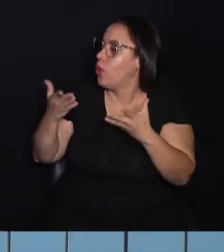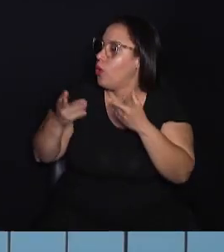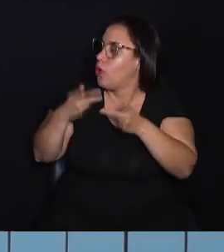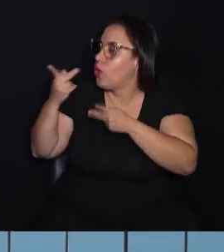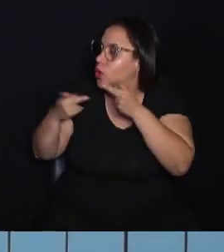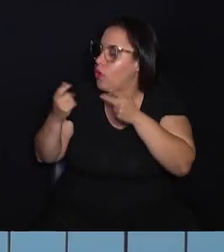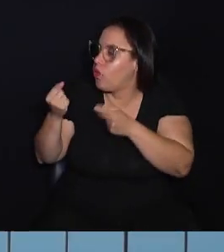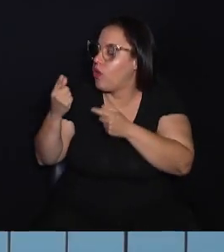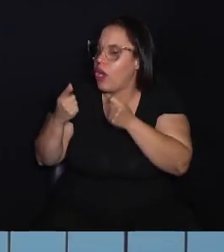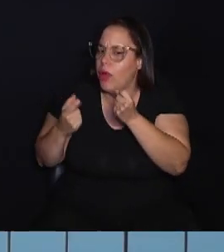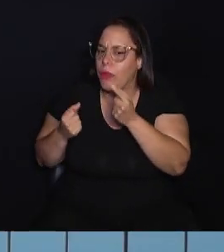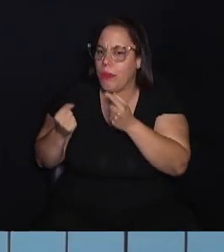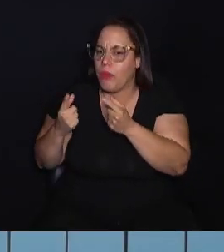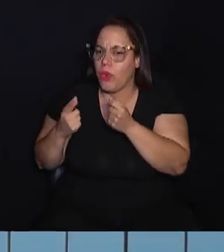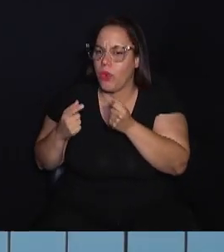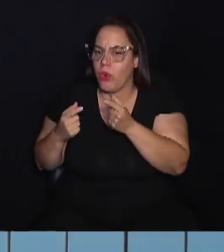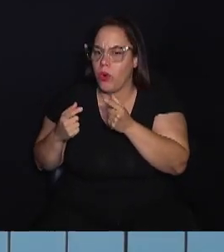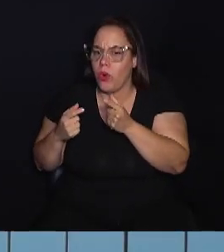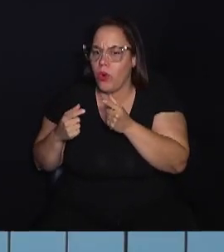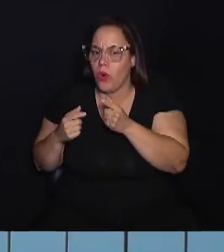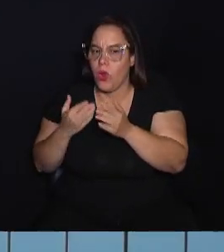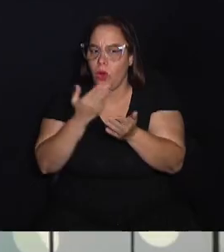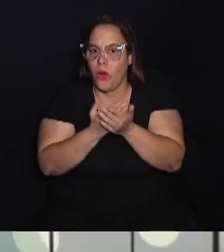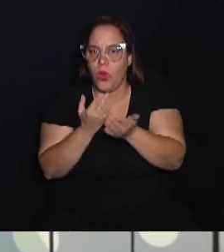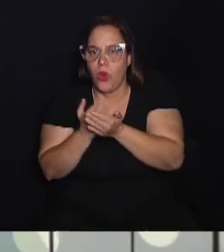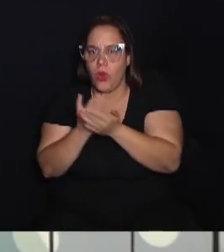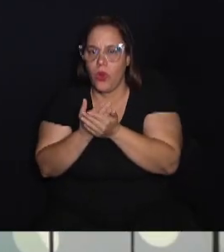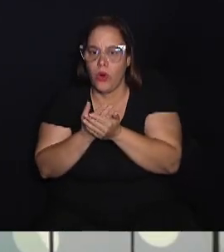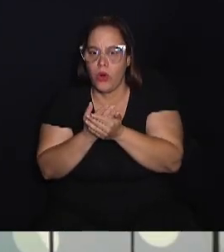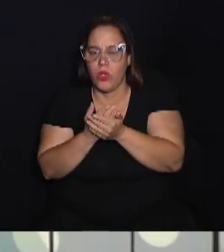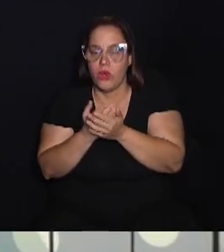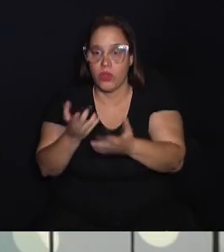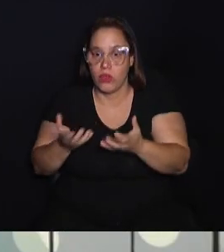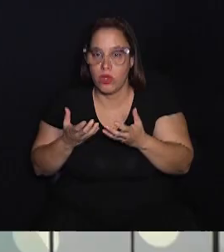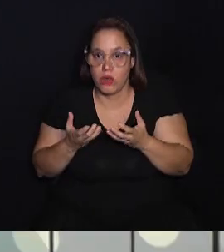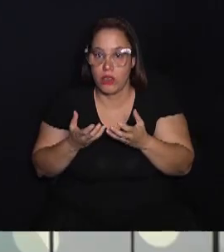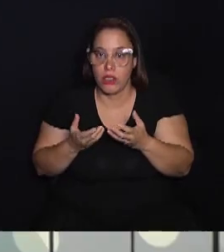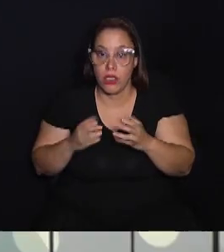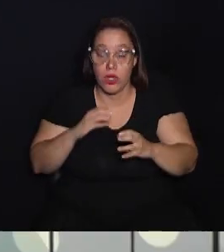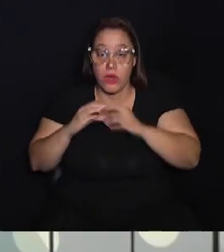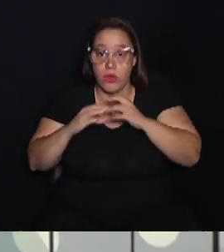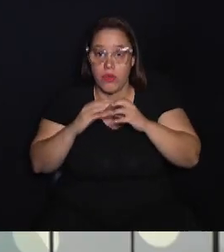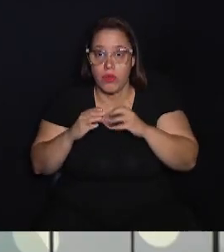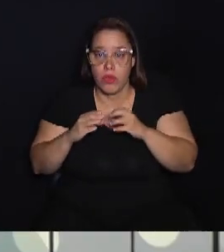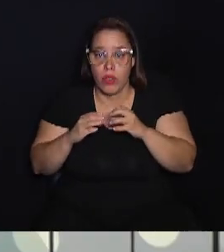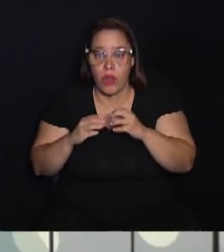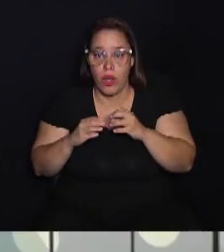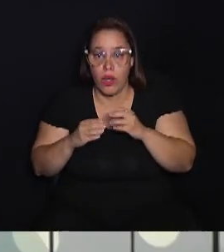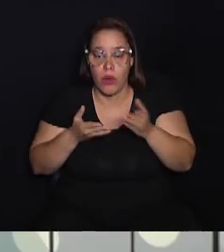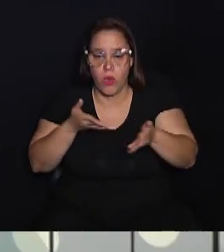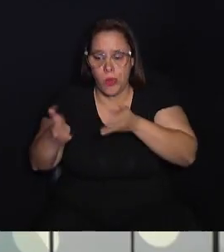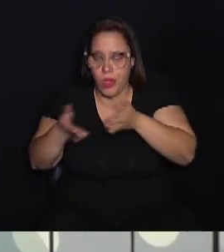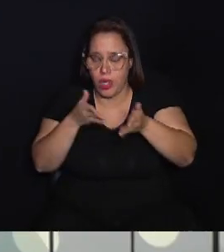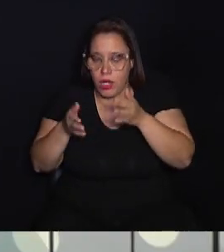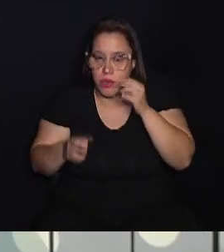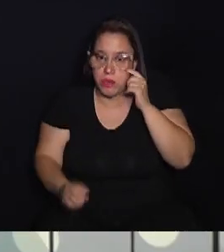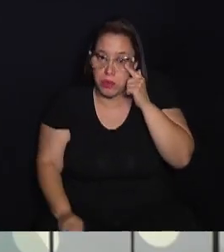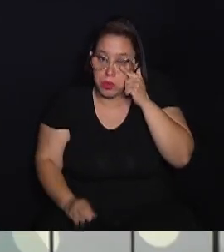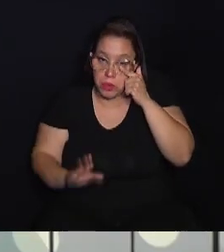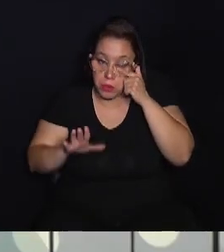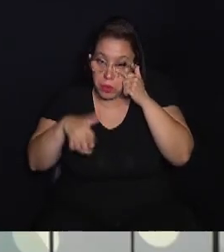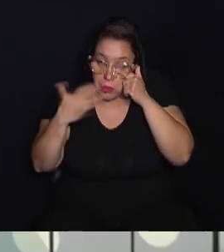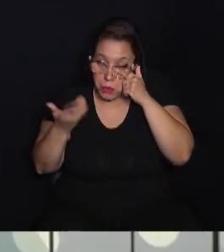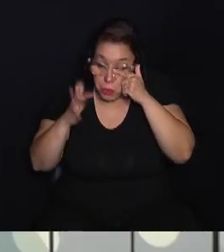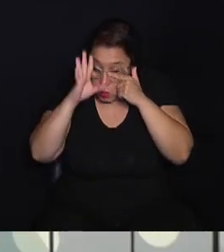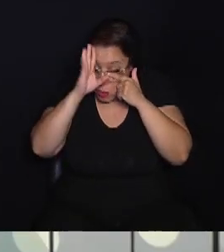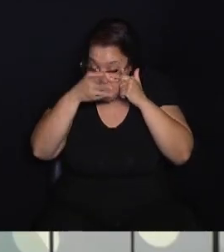um pouquinho sobre o estudo, Eu gostaria que o senhor comentasse como que ele foi conduzido, qual foi a